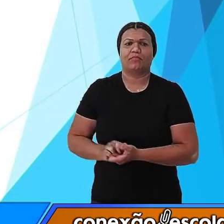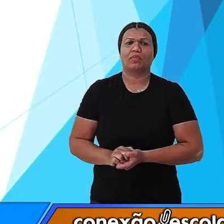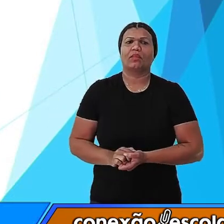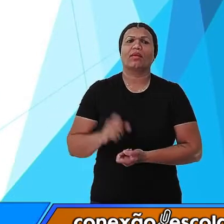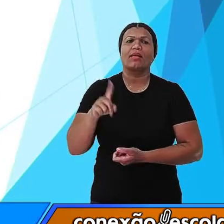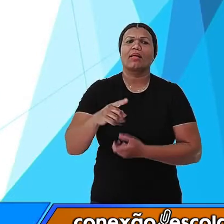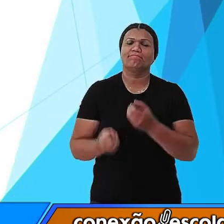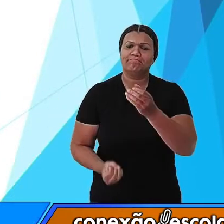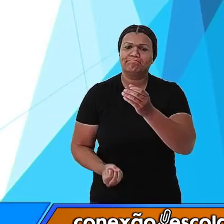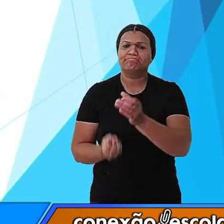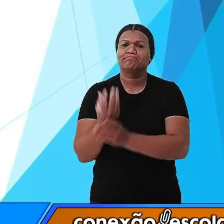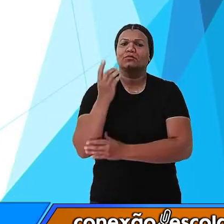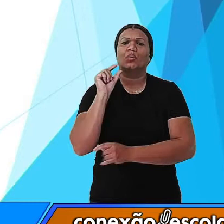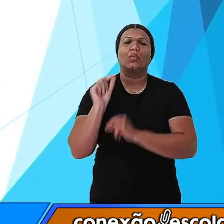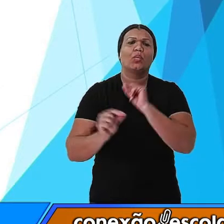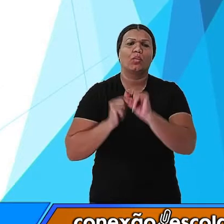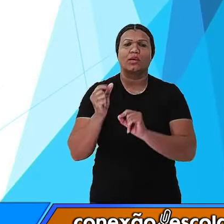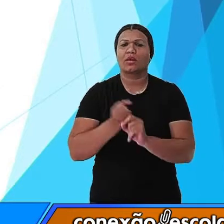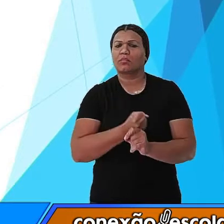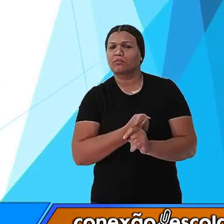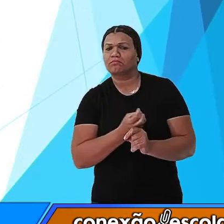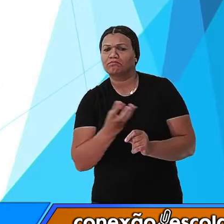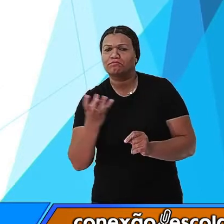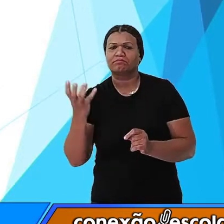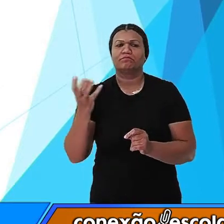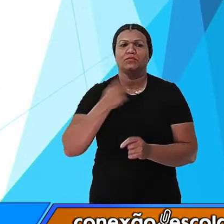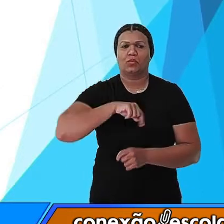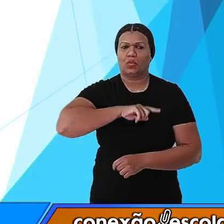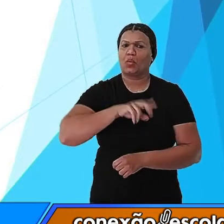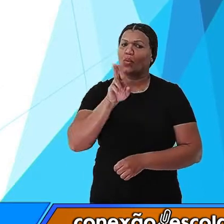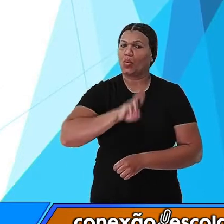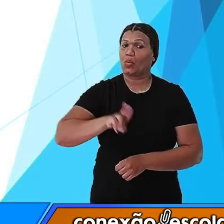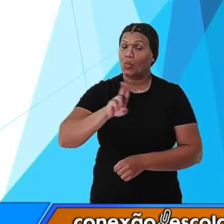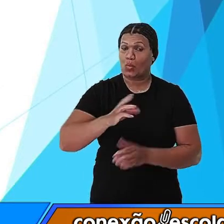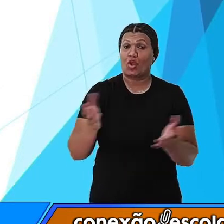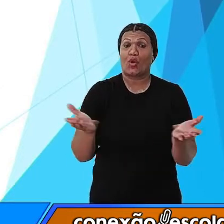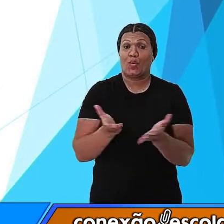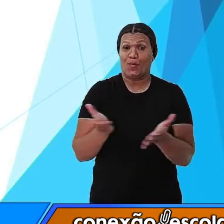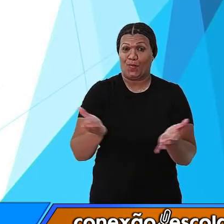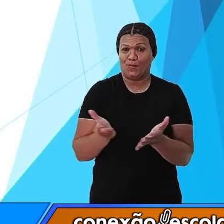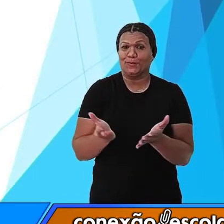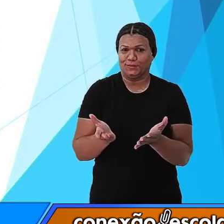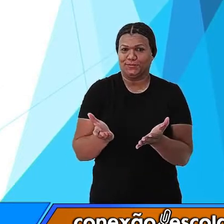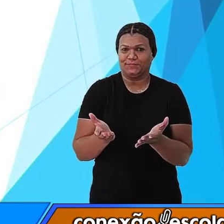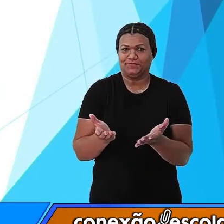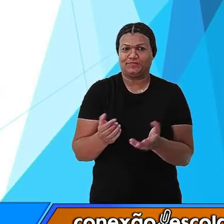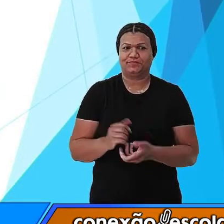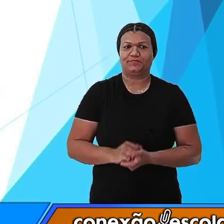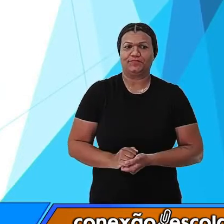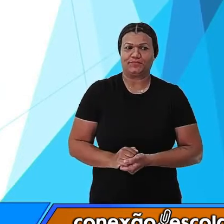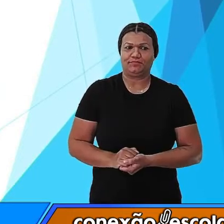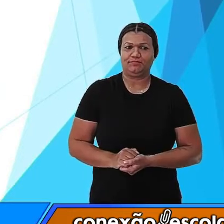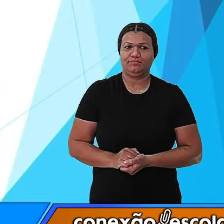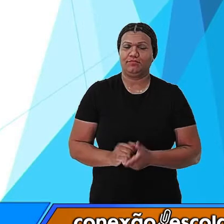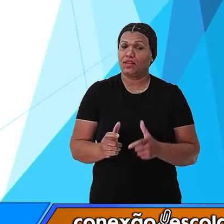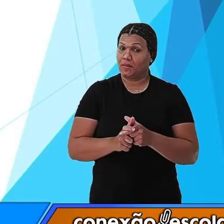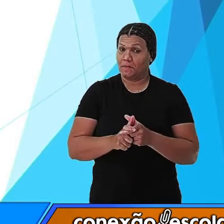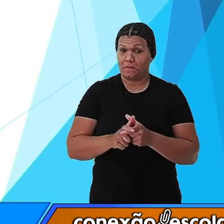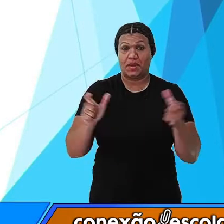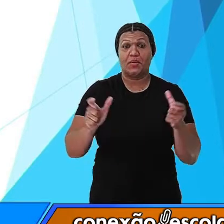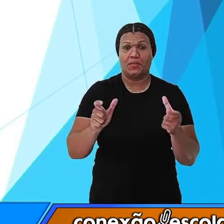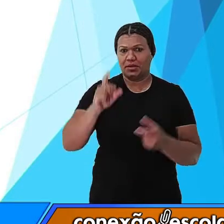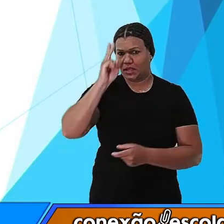deram origem aos algarismos que nós utilizamos hoje, na atualidade. A maioria